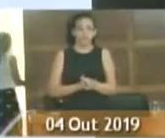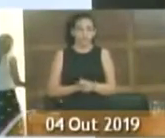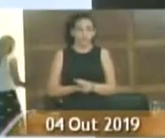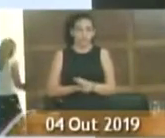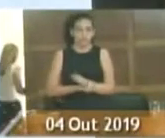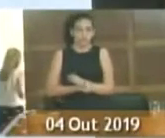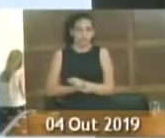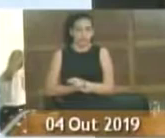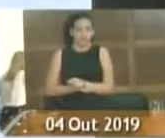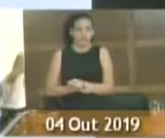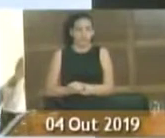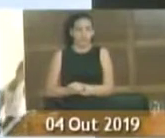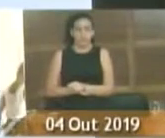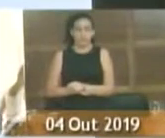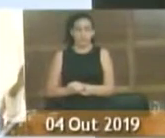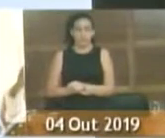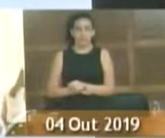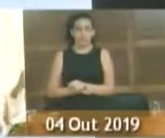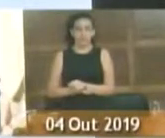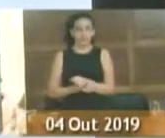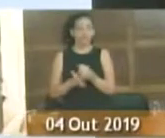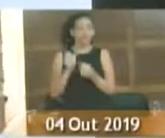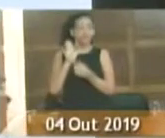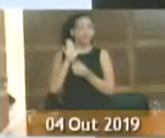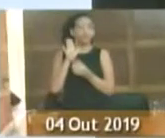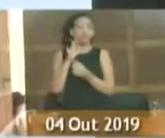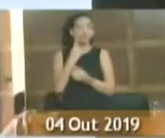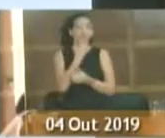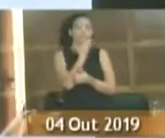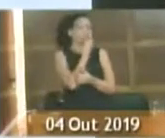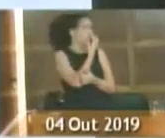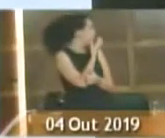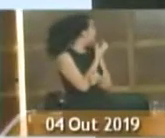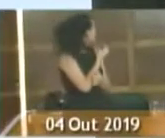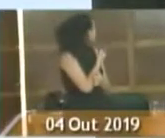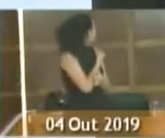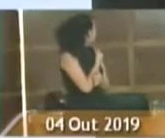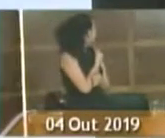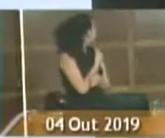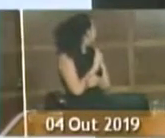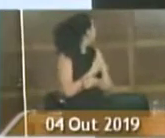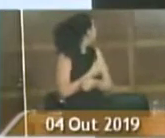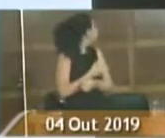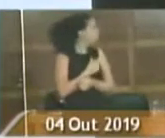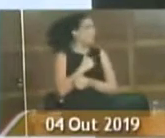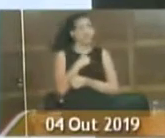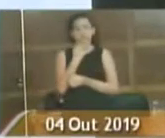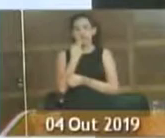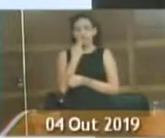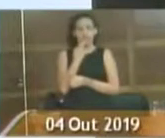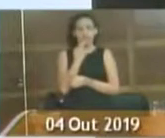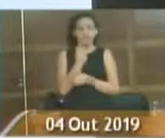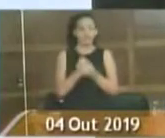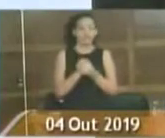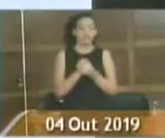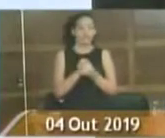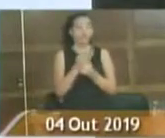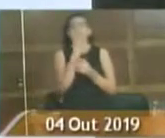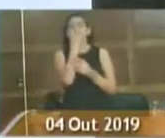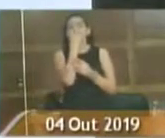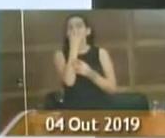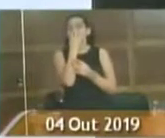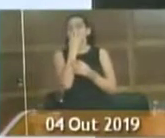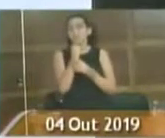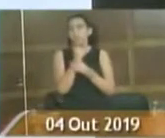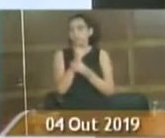passar. Aqui, gente, é um cachorrinho, ó. Não falei para vocês que não é só o gato? Esse cachorrinho,